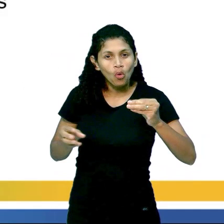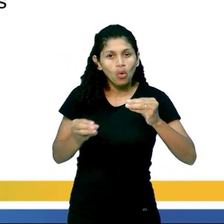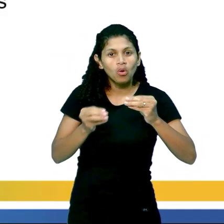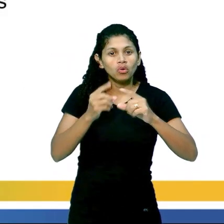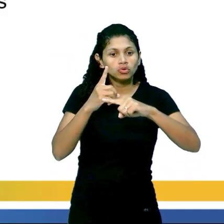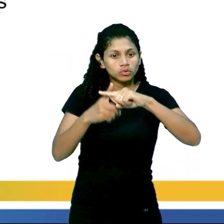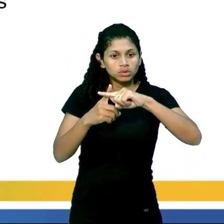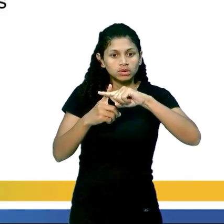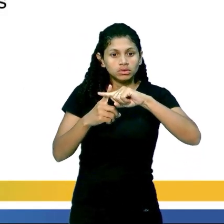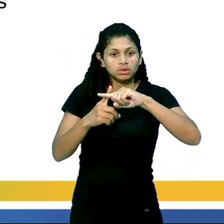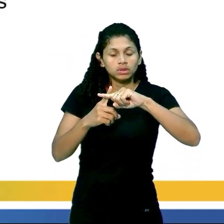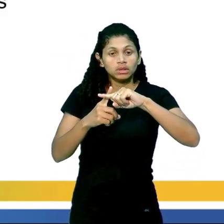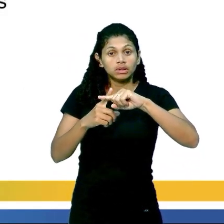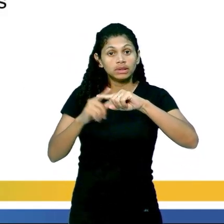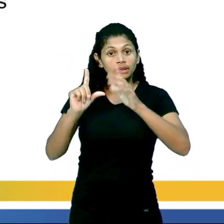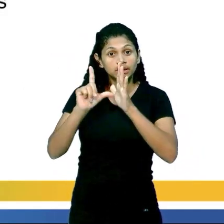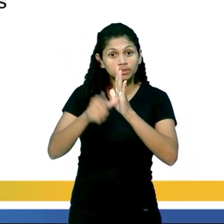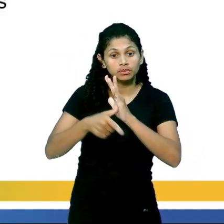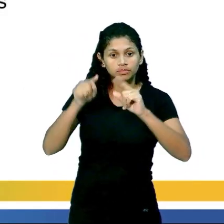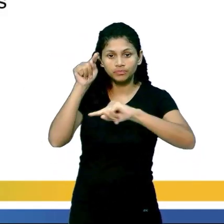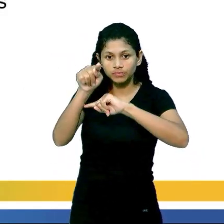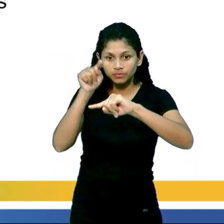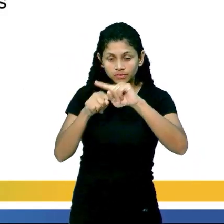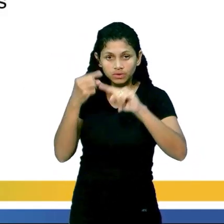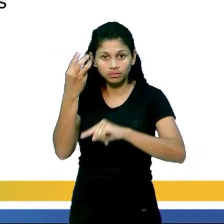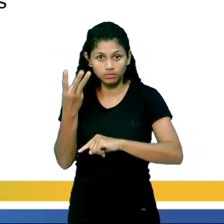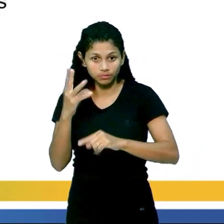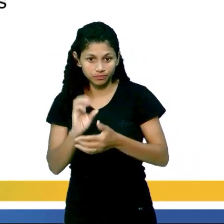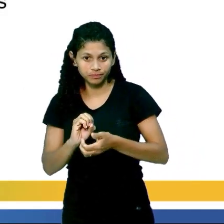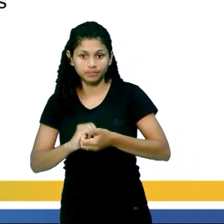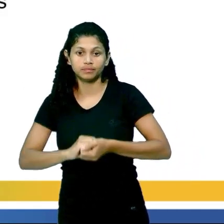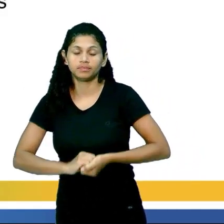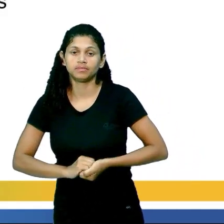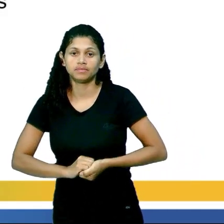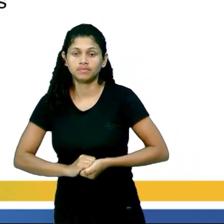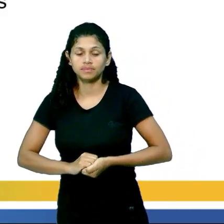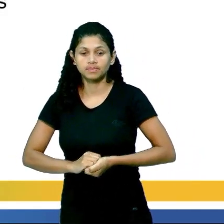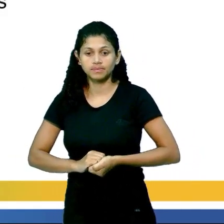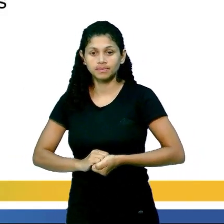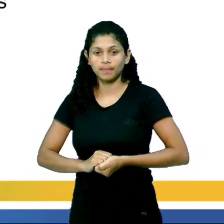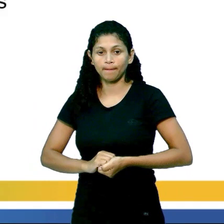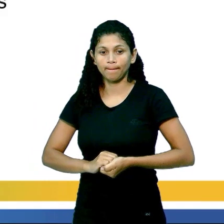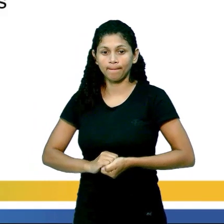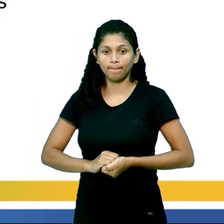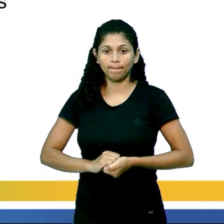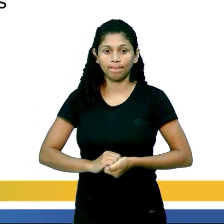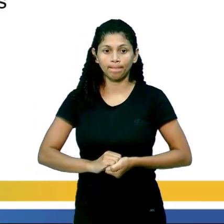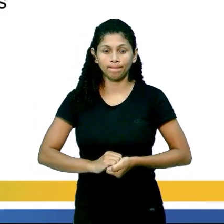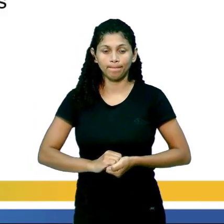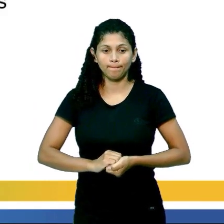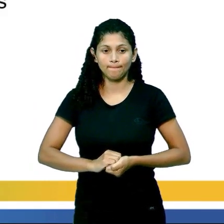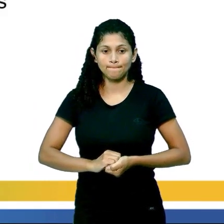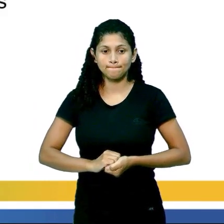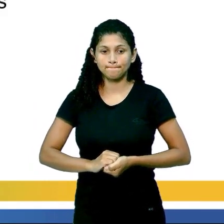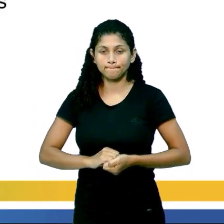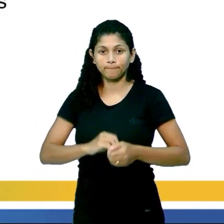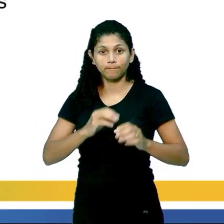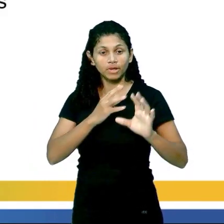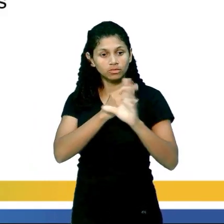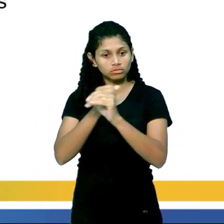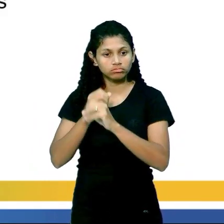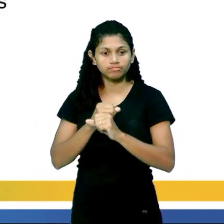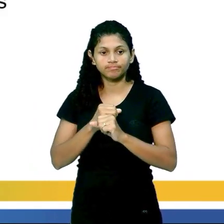30 primeiros termos de uma PA de primeiro termo 8 e razão 2 é... Vamos lá. Soma dos